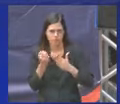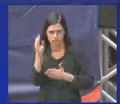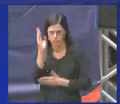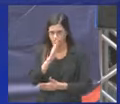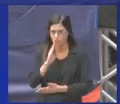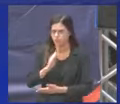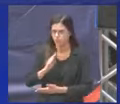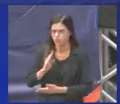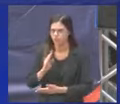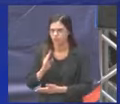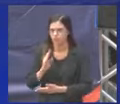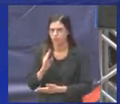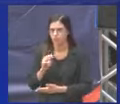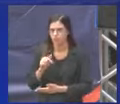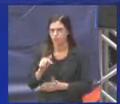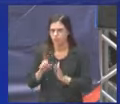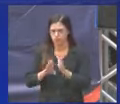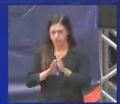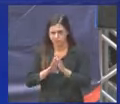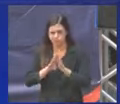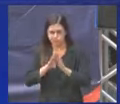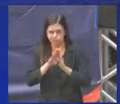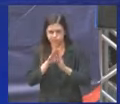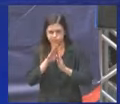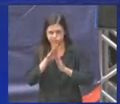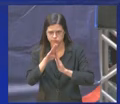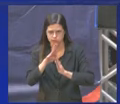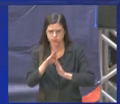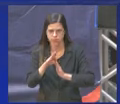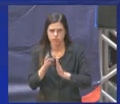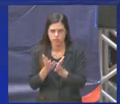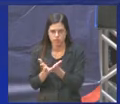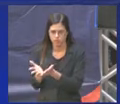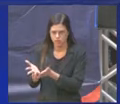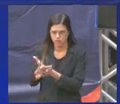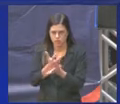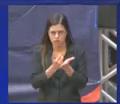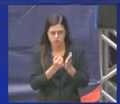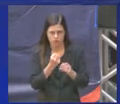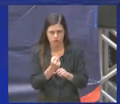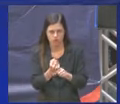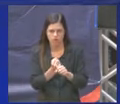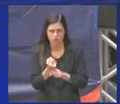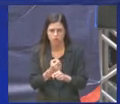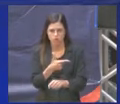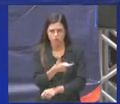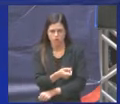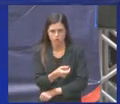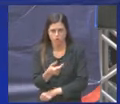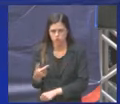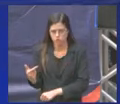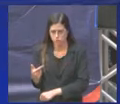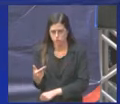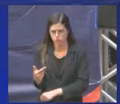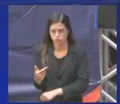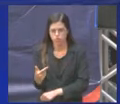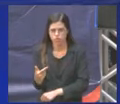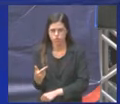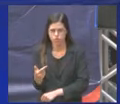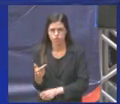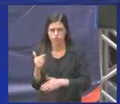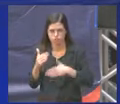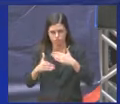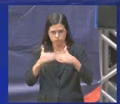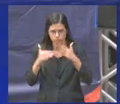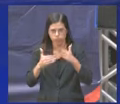mercado voluntário, né? Vem crescendo cada vez mais. São dados já de 2022, isso vem avançando. E você vê